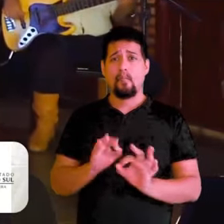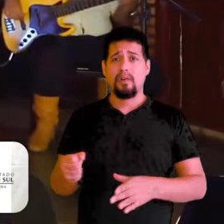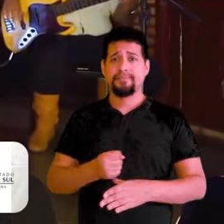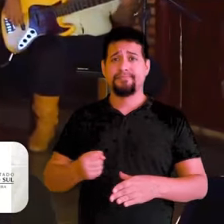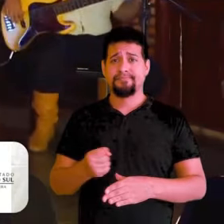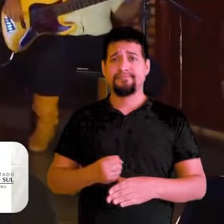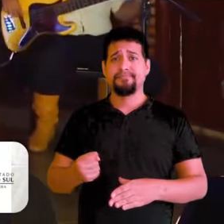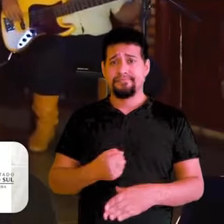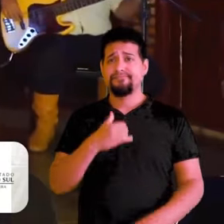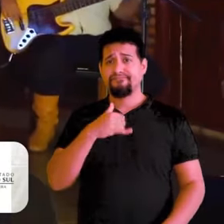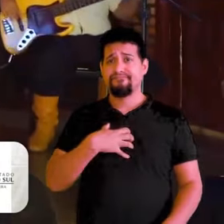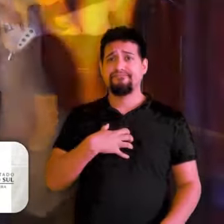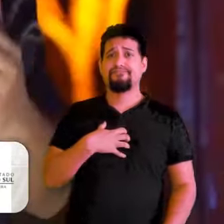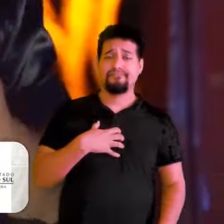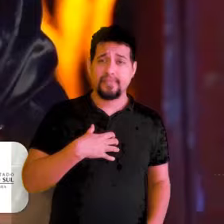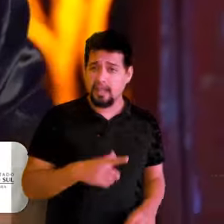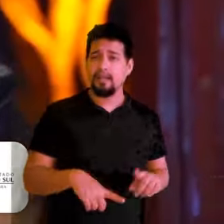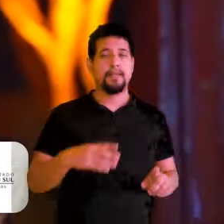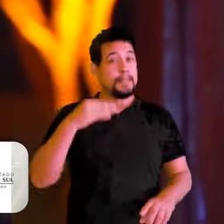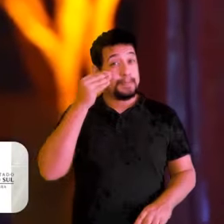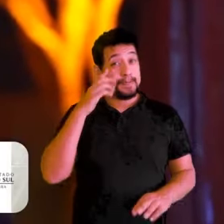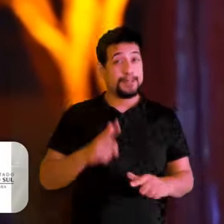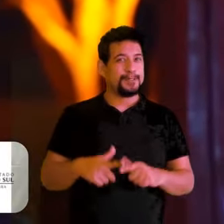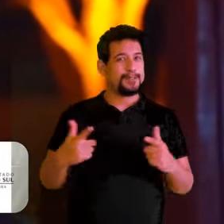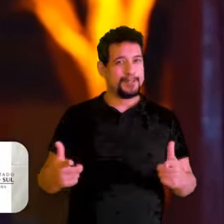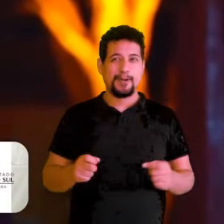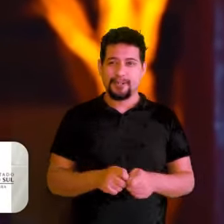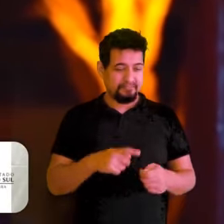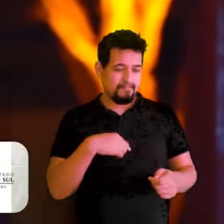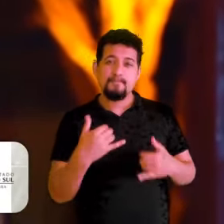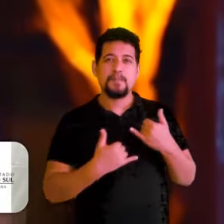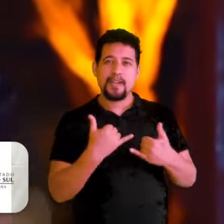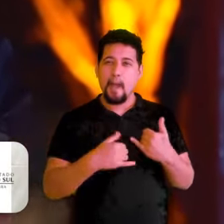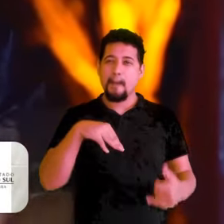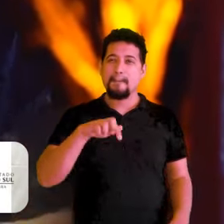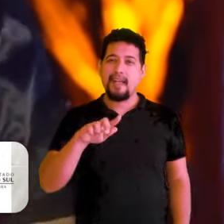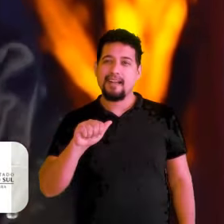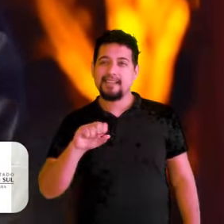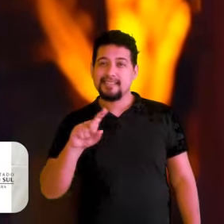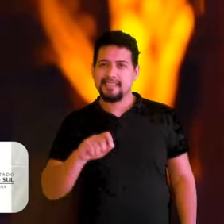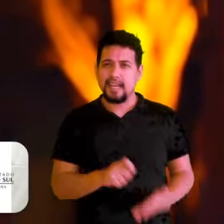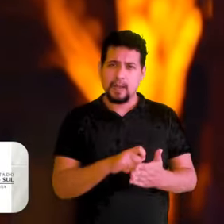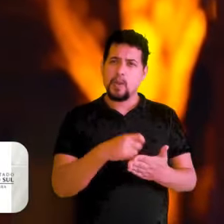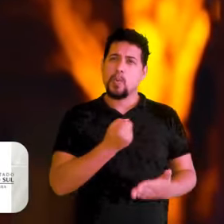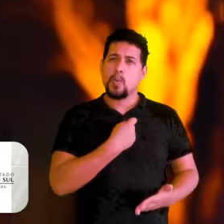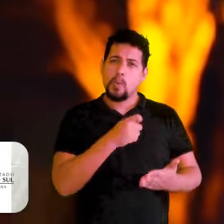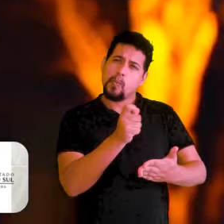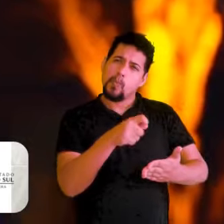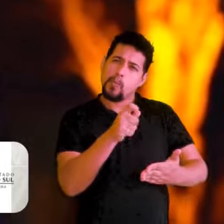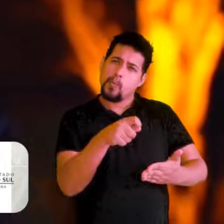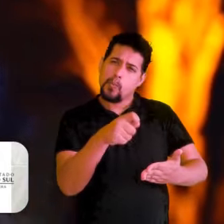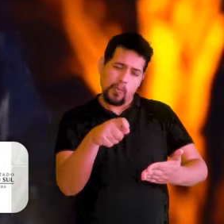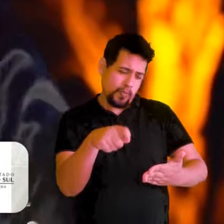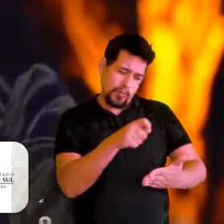pra cozinhar. O caso era de morte, resolvi tentar a sorte num desse joguinho à toa. Acertei as